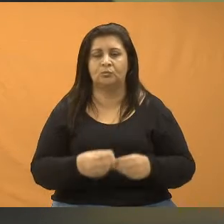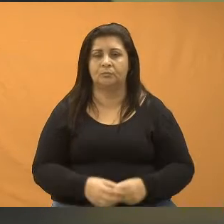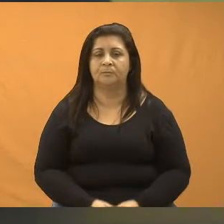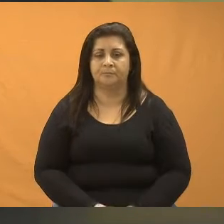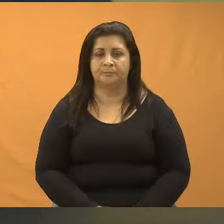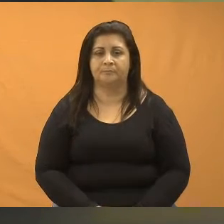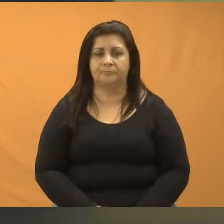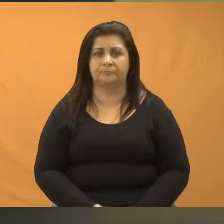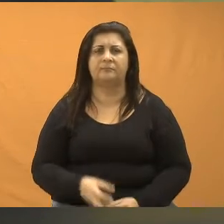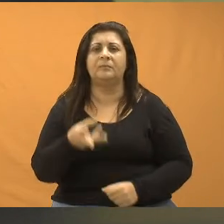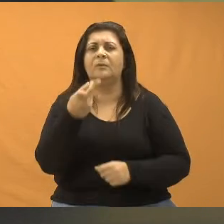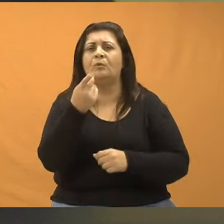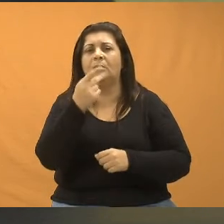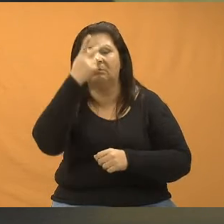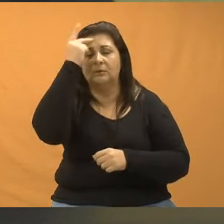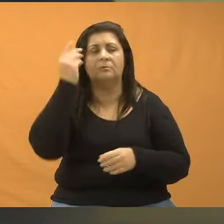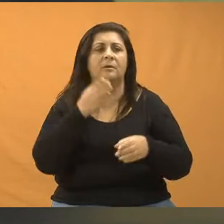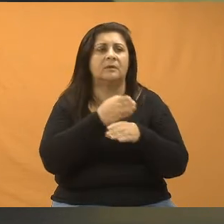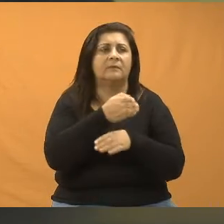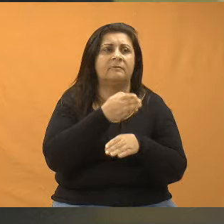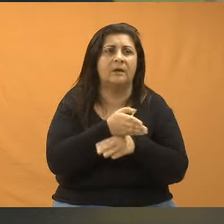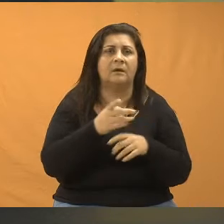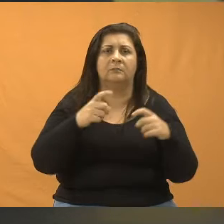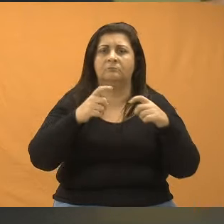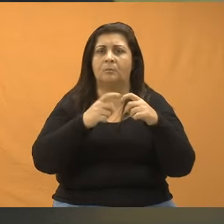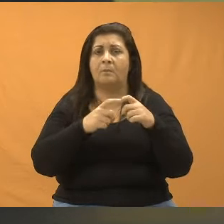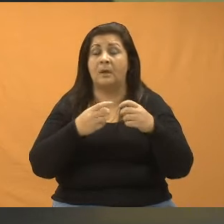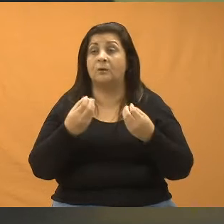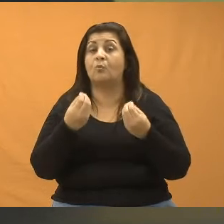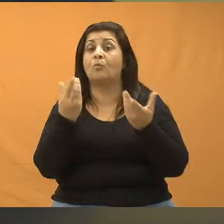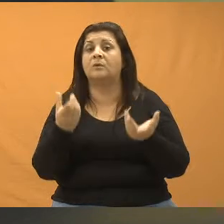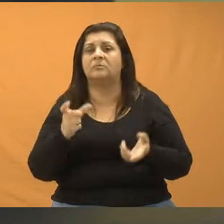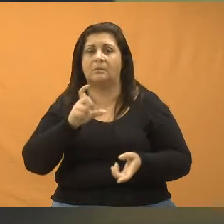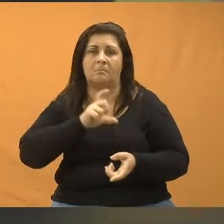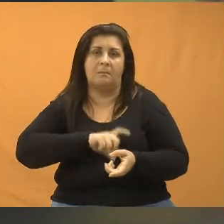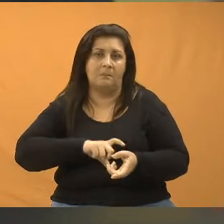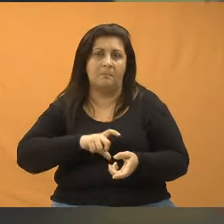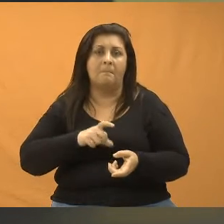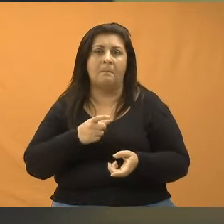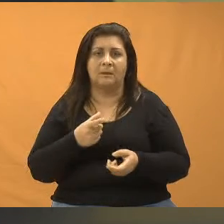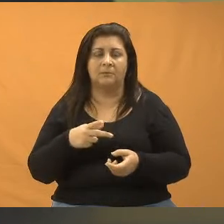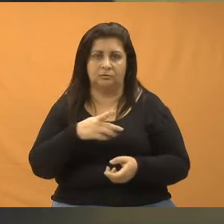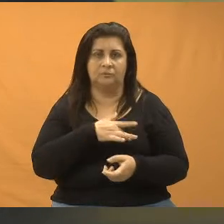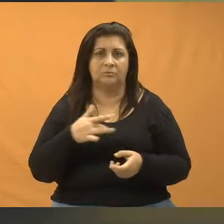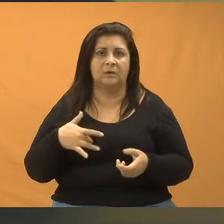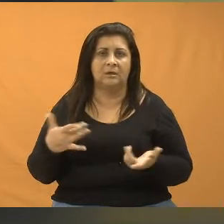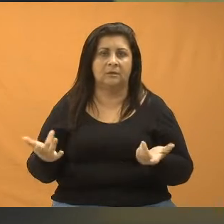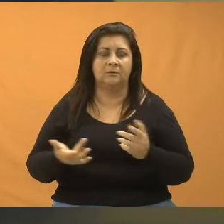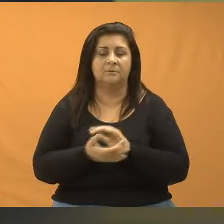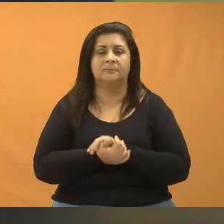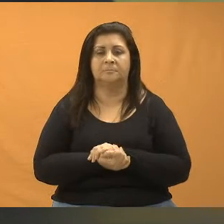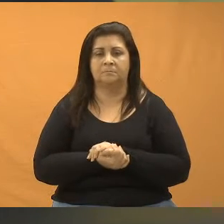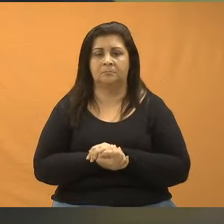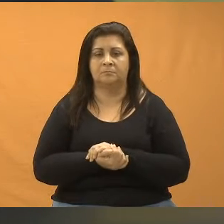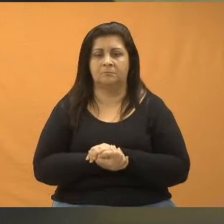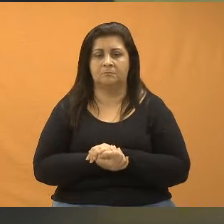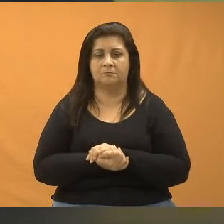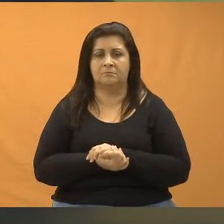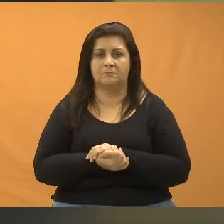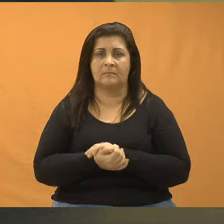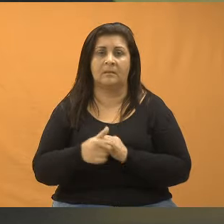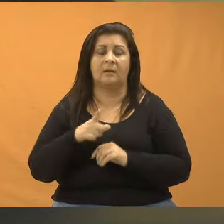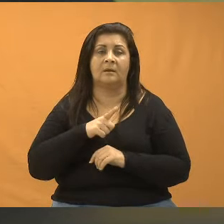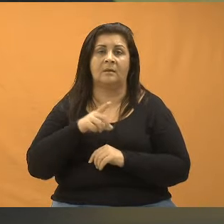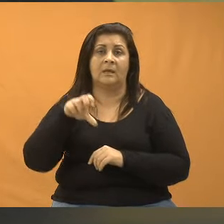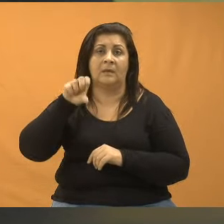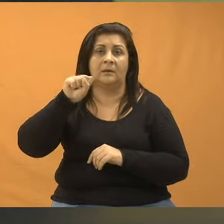atendimentos são convênio, que é uma mixaria, mas existe, sobretudo os que são levados via SAMU, porque o